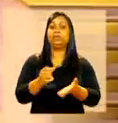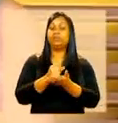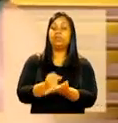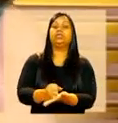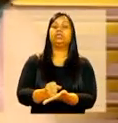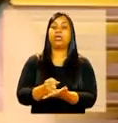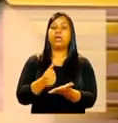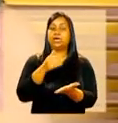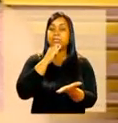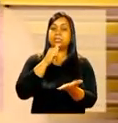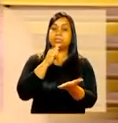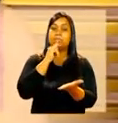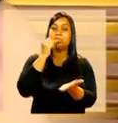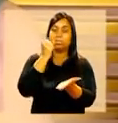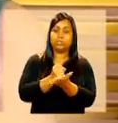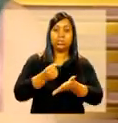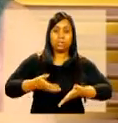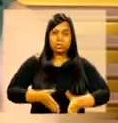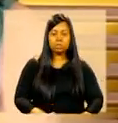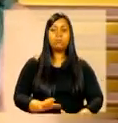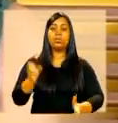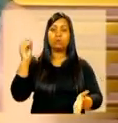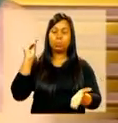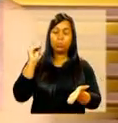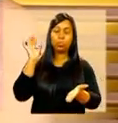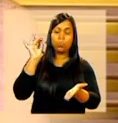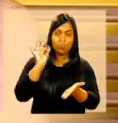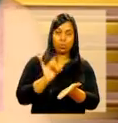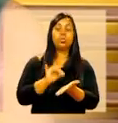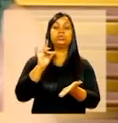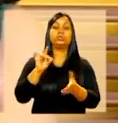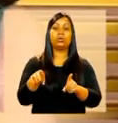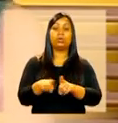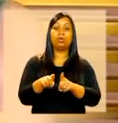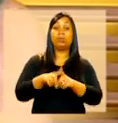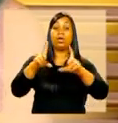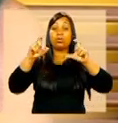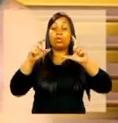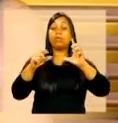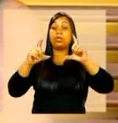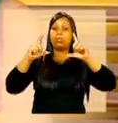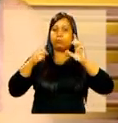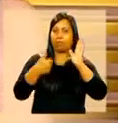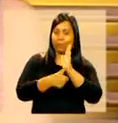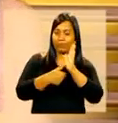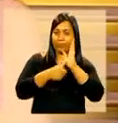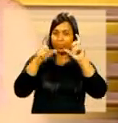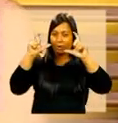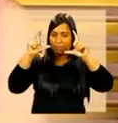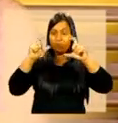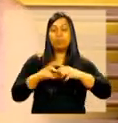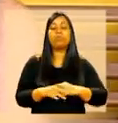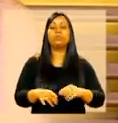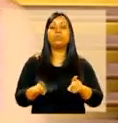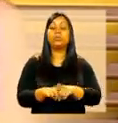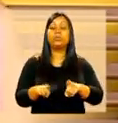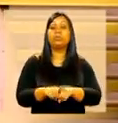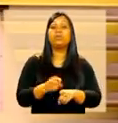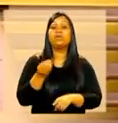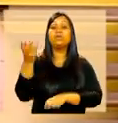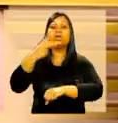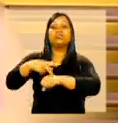com certidão de nascimento original, no caso de criança, um documento com foto, né? Se você vai para uma